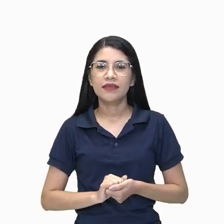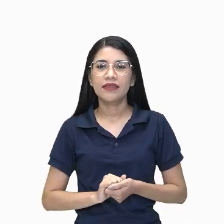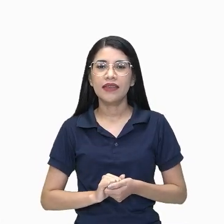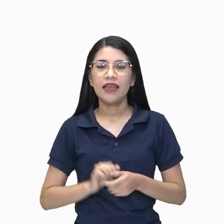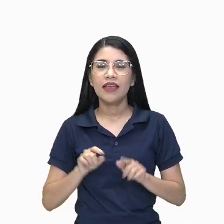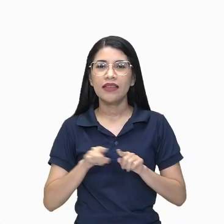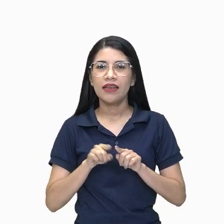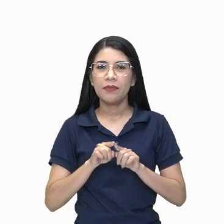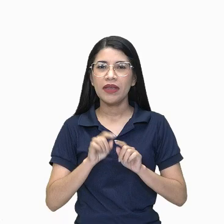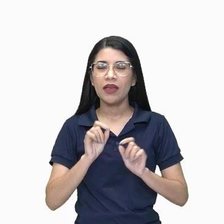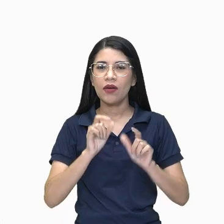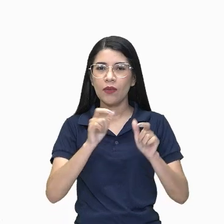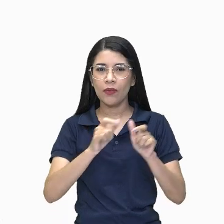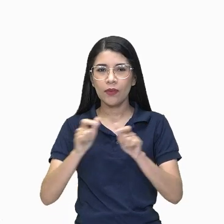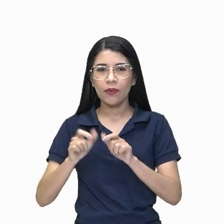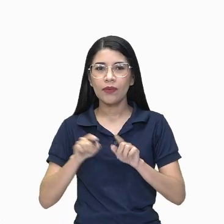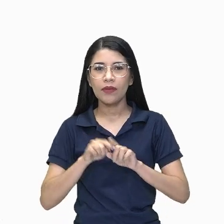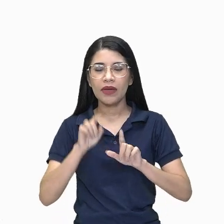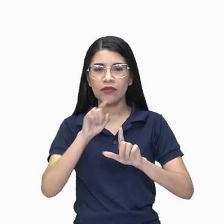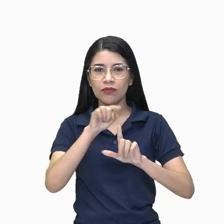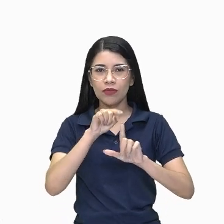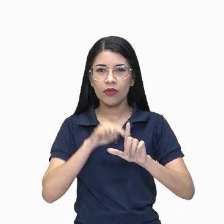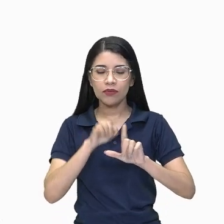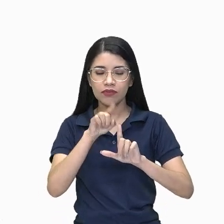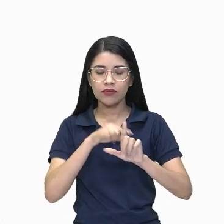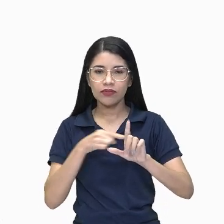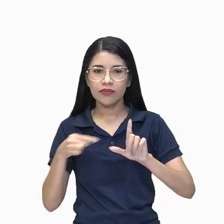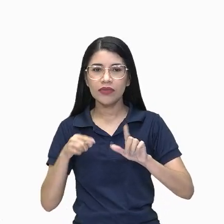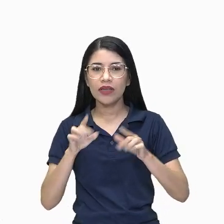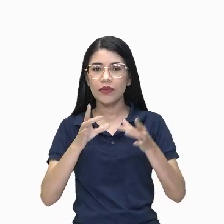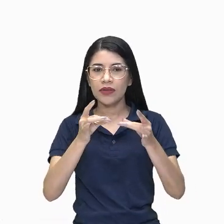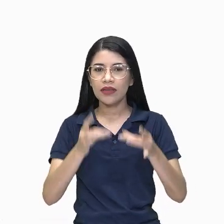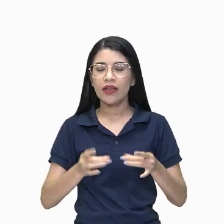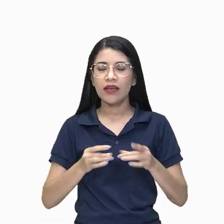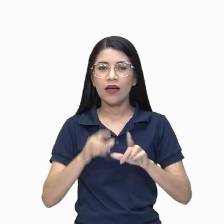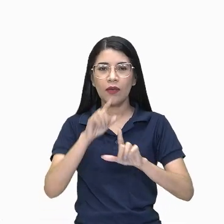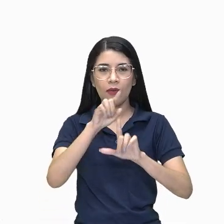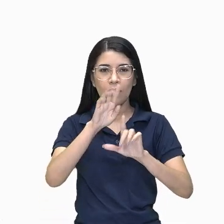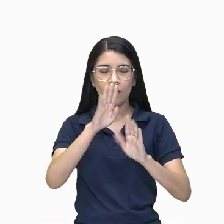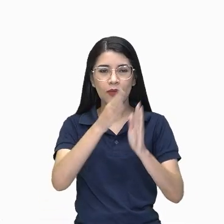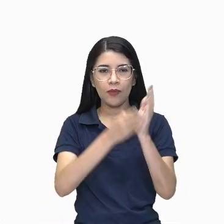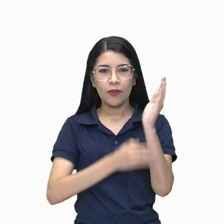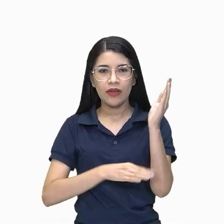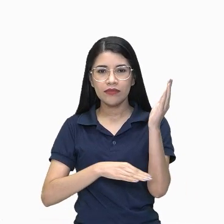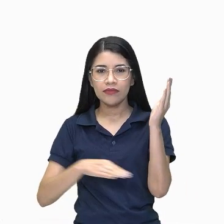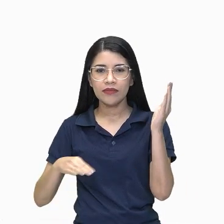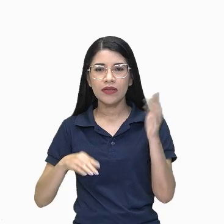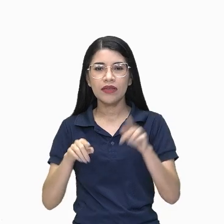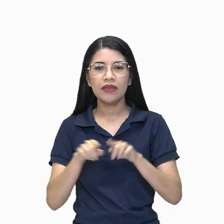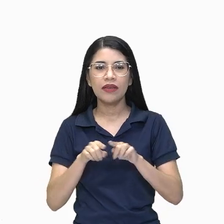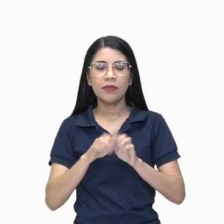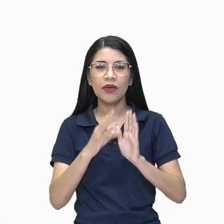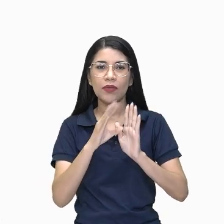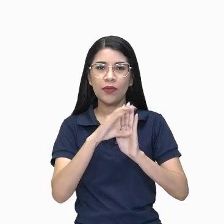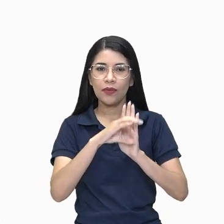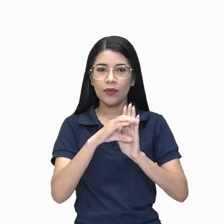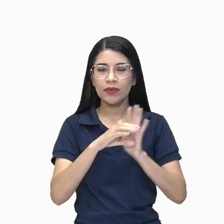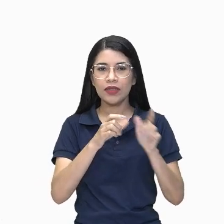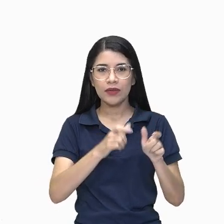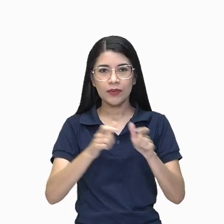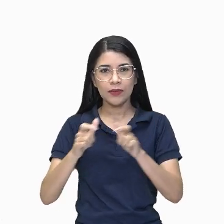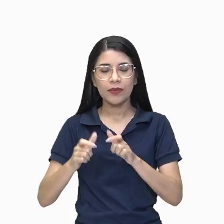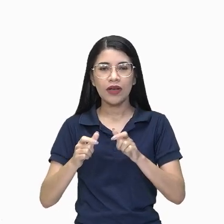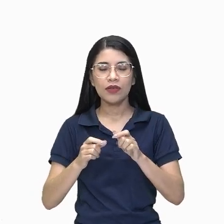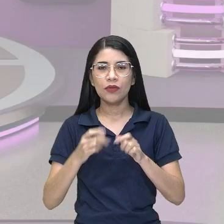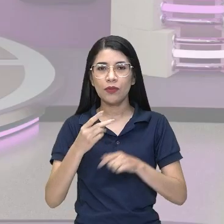posições relativas, ponto e plano, com detalhamento em plano cartesiano ortogonal, conceito e